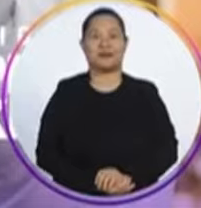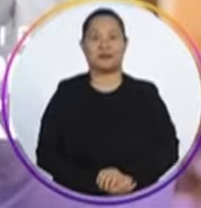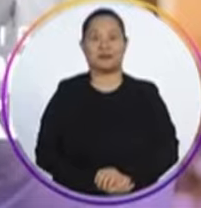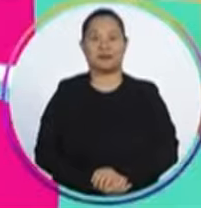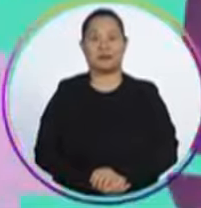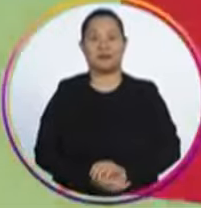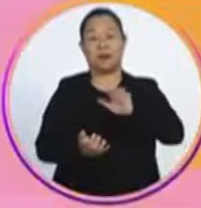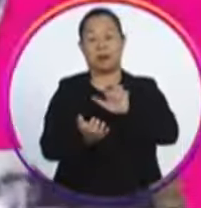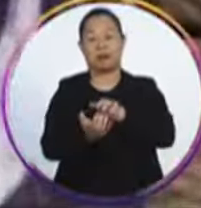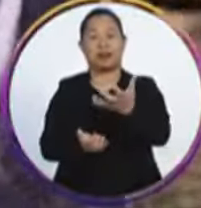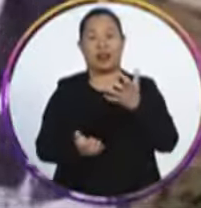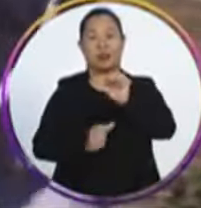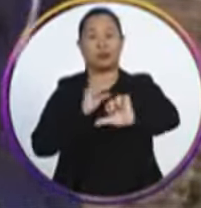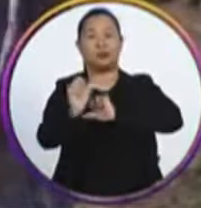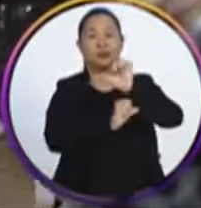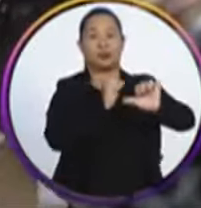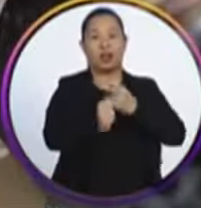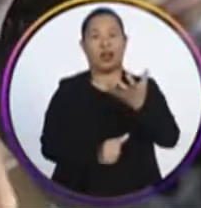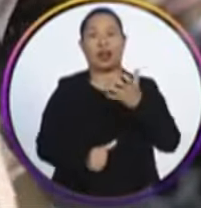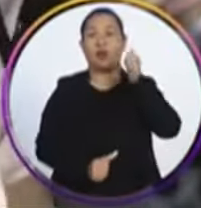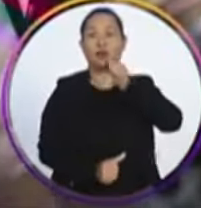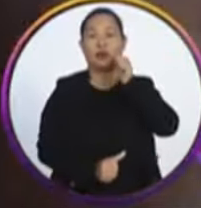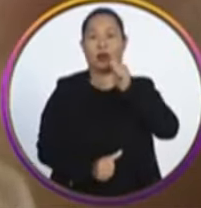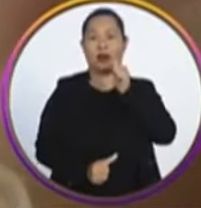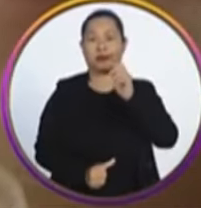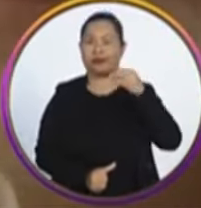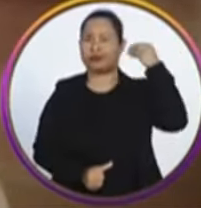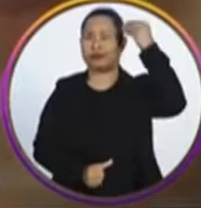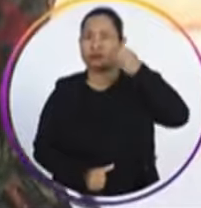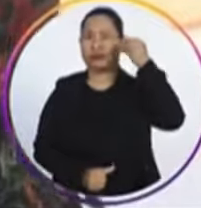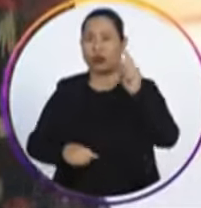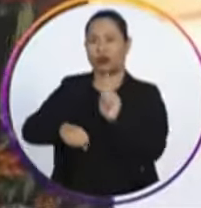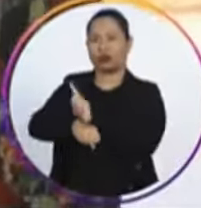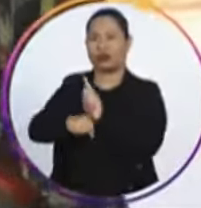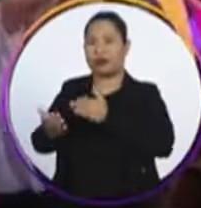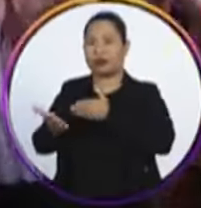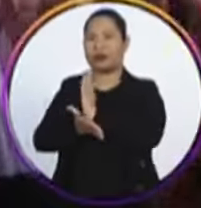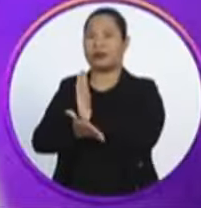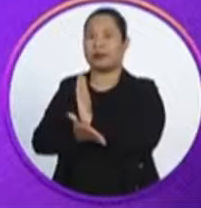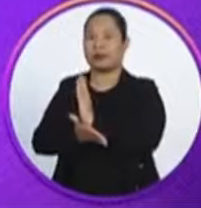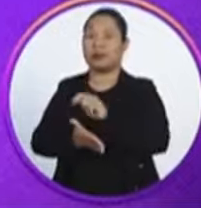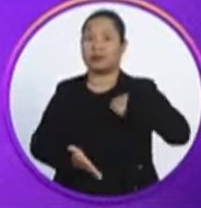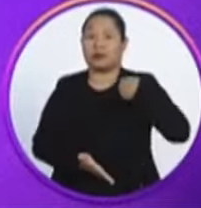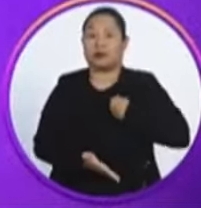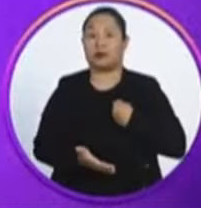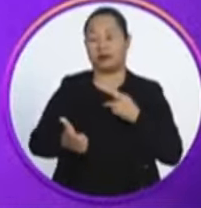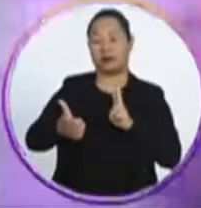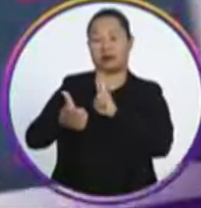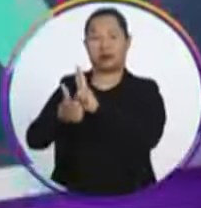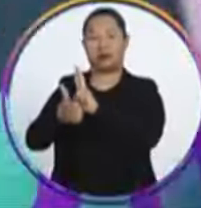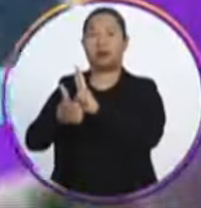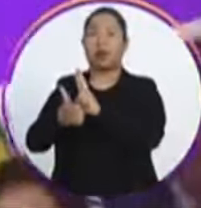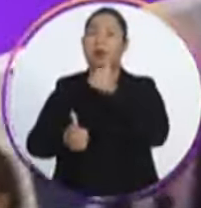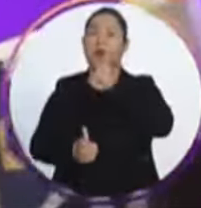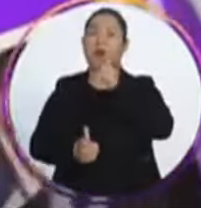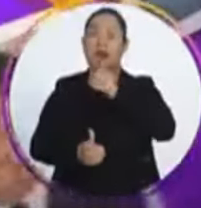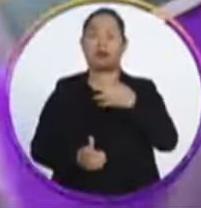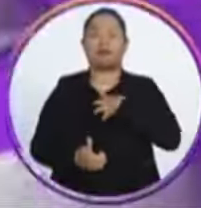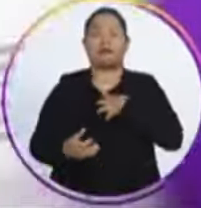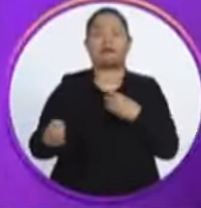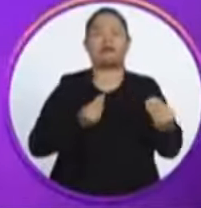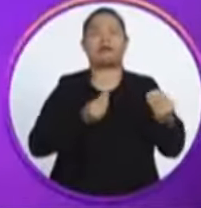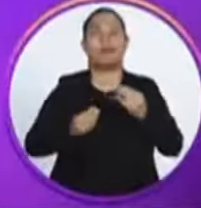Lira. Pernambuco quer mudança. Quer uma mulher preparada, gestora aprovada, delegada e procuradora. Uma